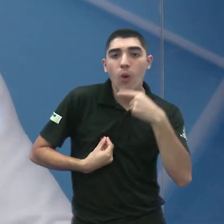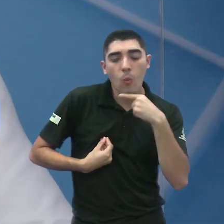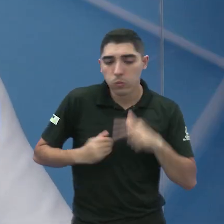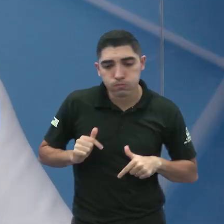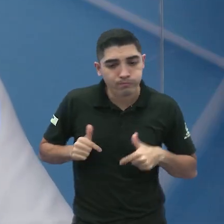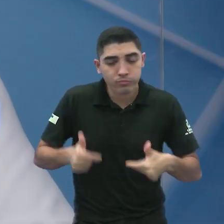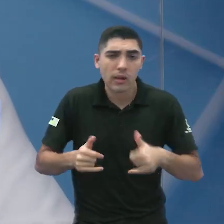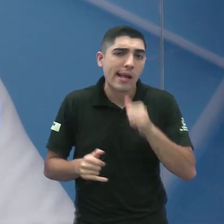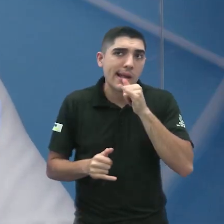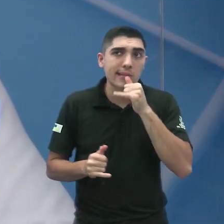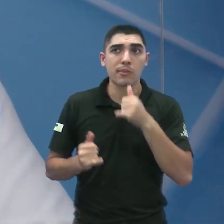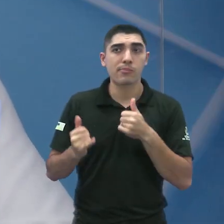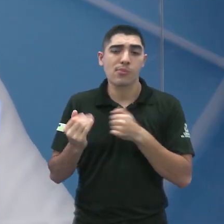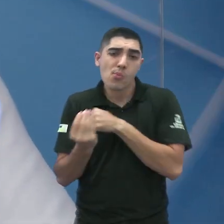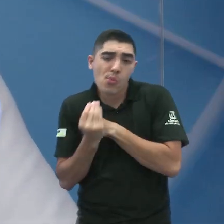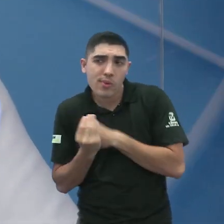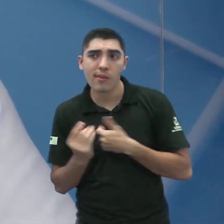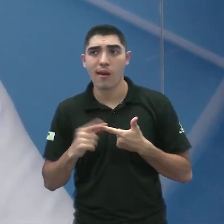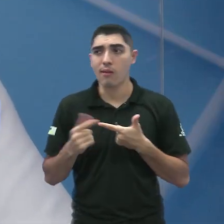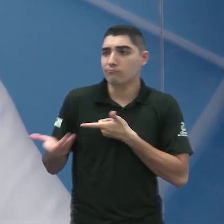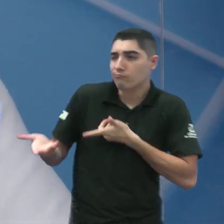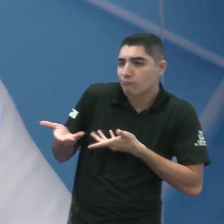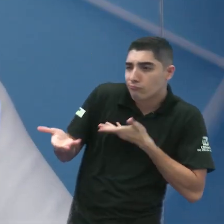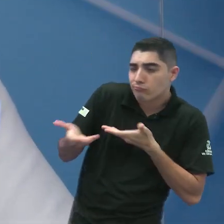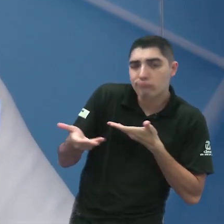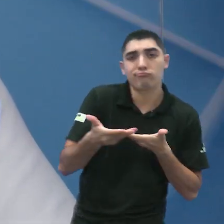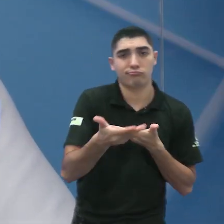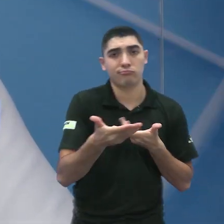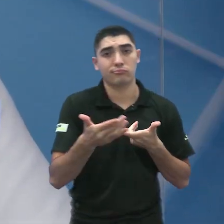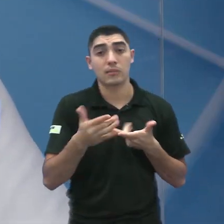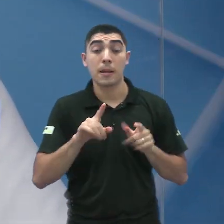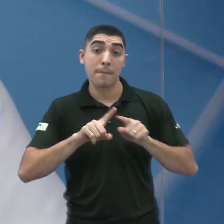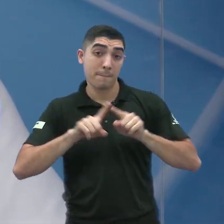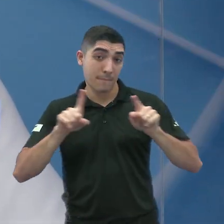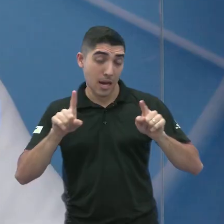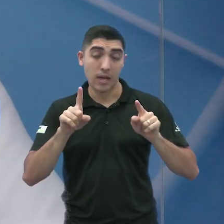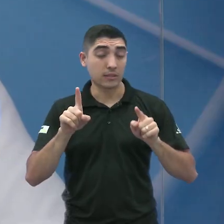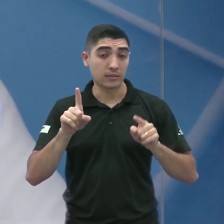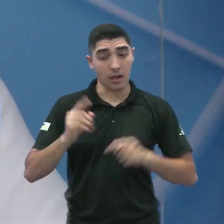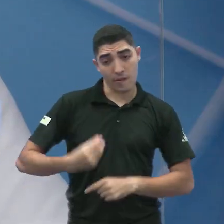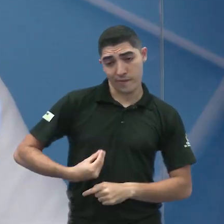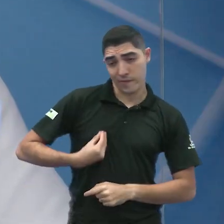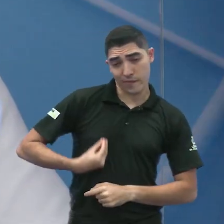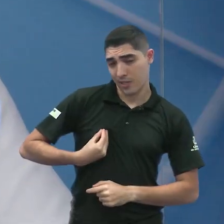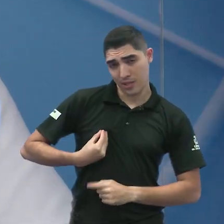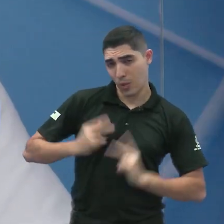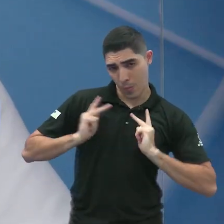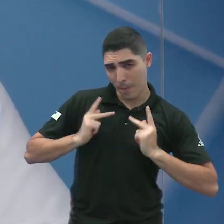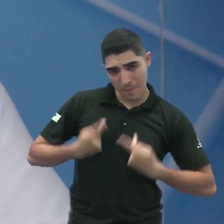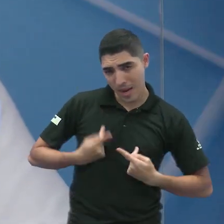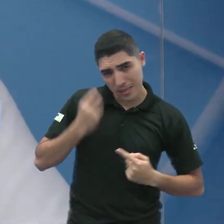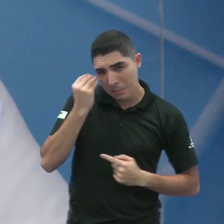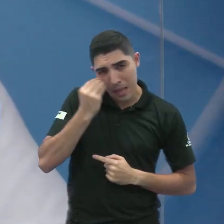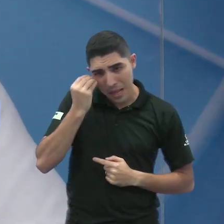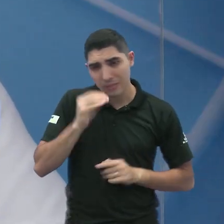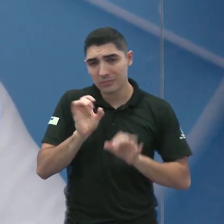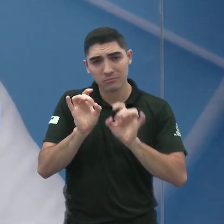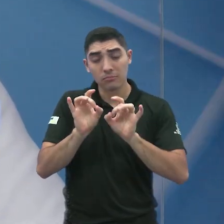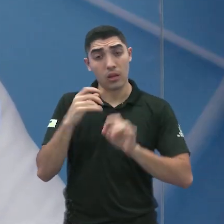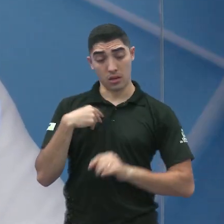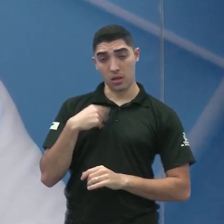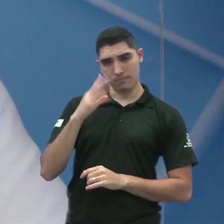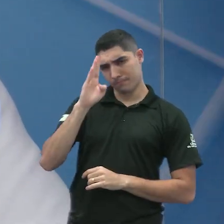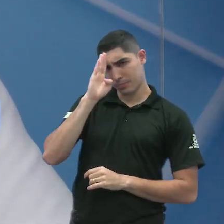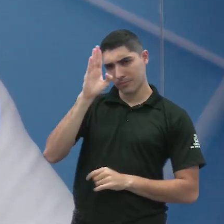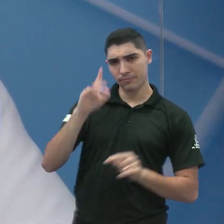atividades de autocuidado, por exemplo, nossas interações, né? Mas a experiência humana, ela... E isso vem muito hoje em dia